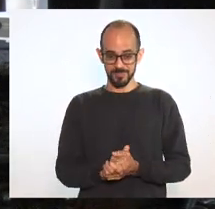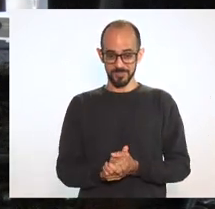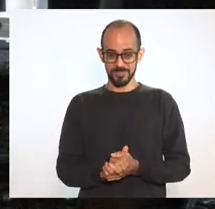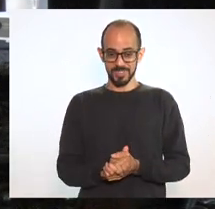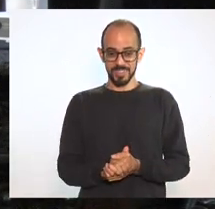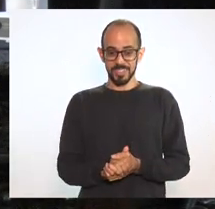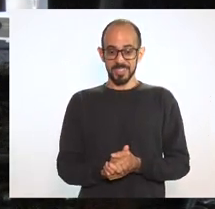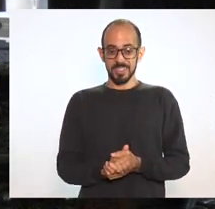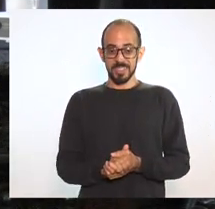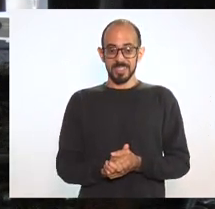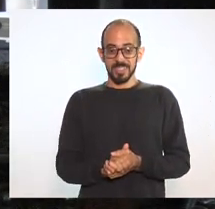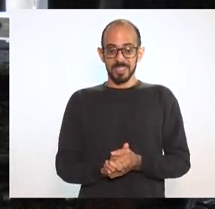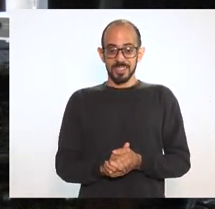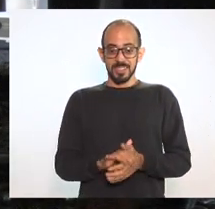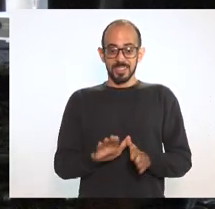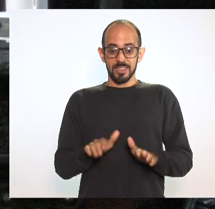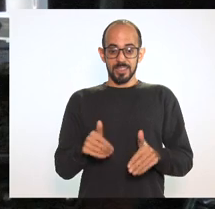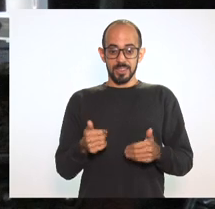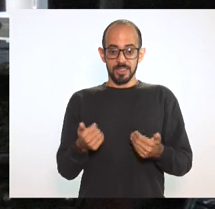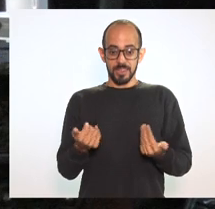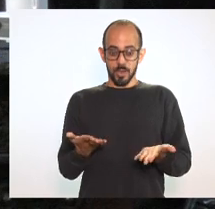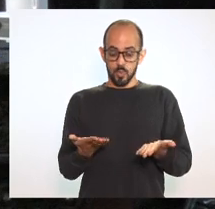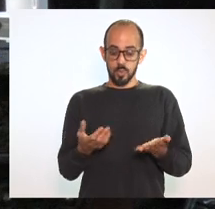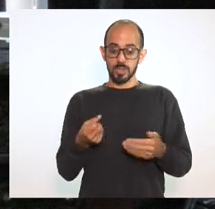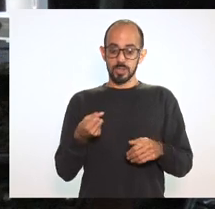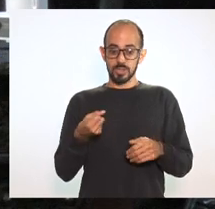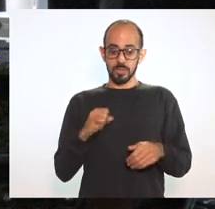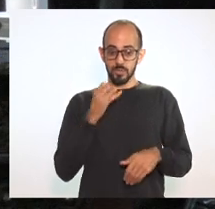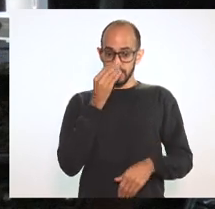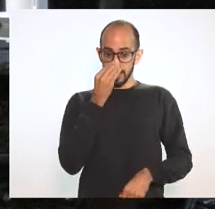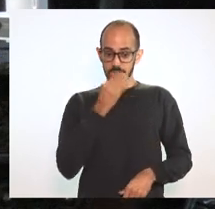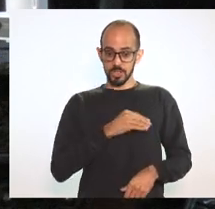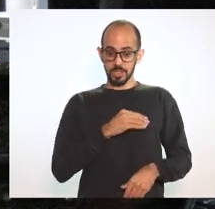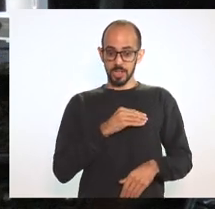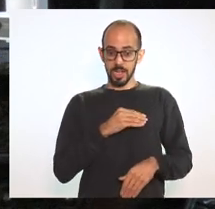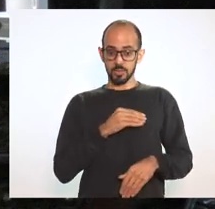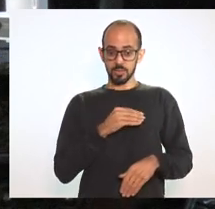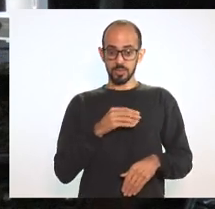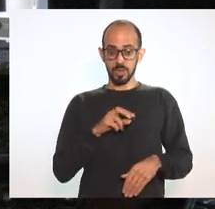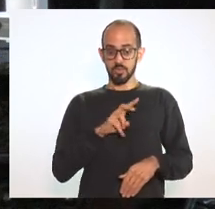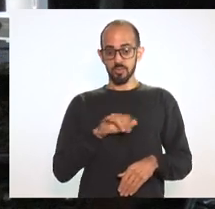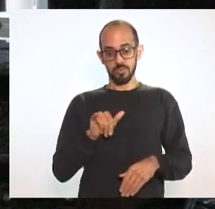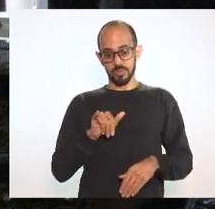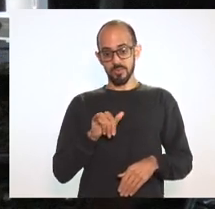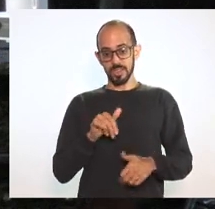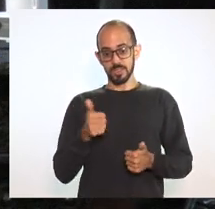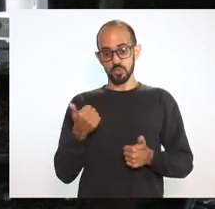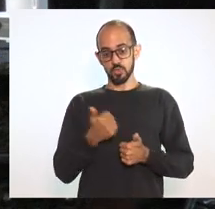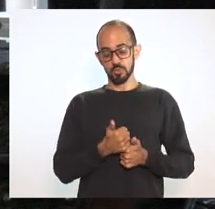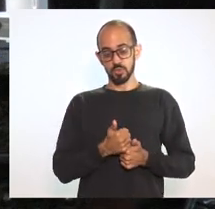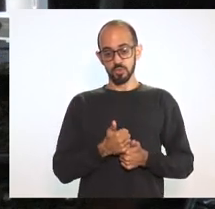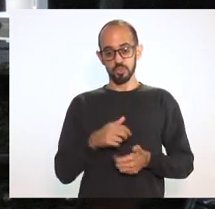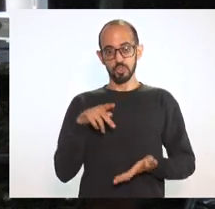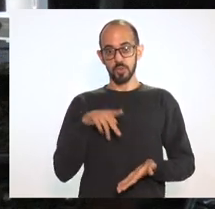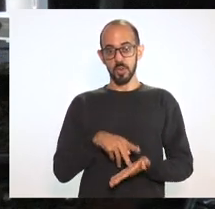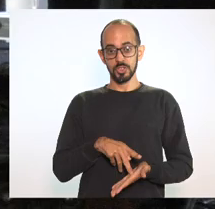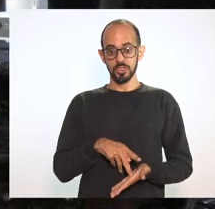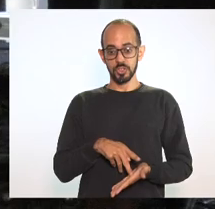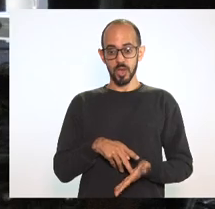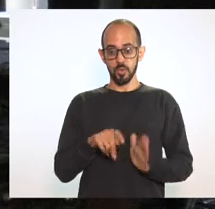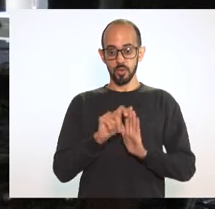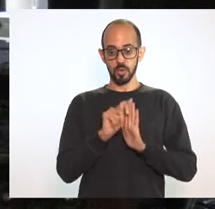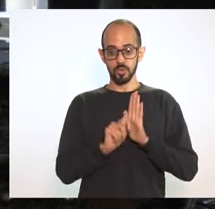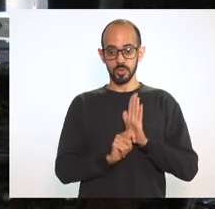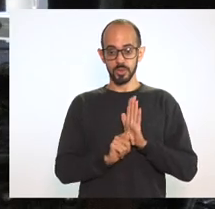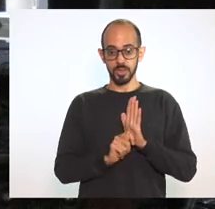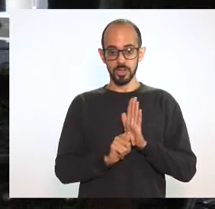Então, como foram rejeitadas todas as emendas, vale o substitutivo original, que é o texto que Vossa Excelência queria,